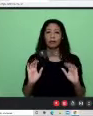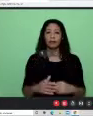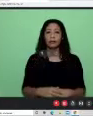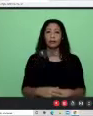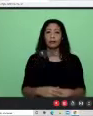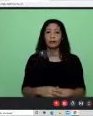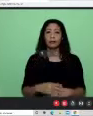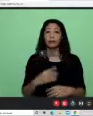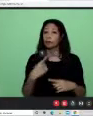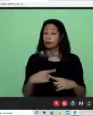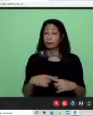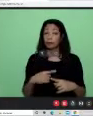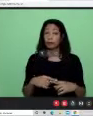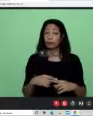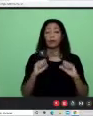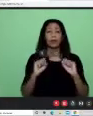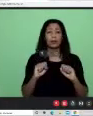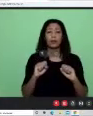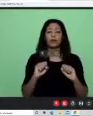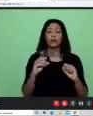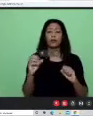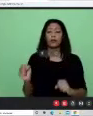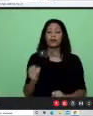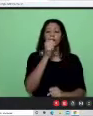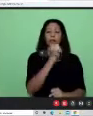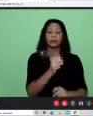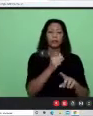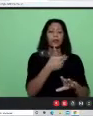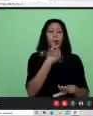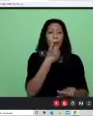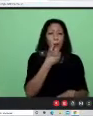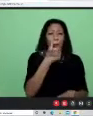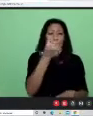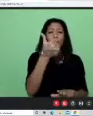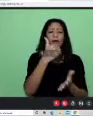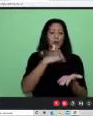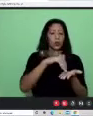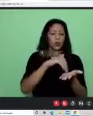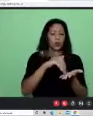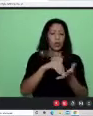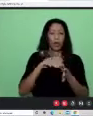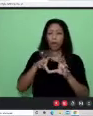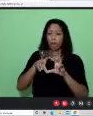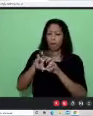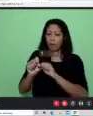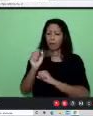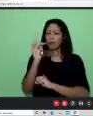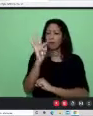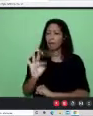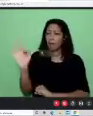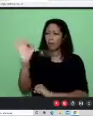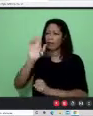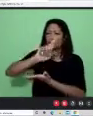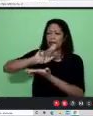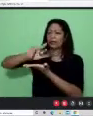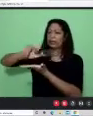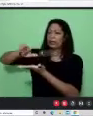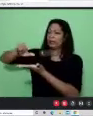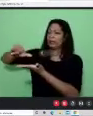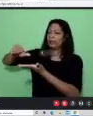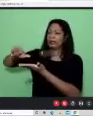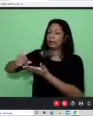pode colocar o melhor secretário formado em todas as faculdades, mas se ele não tiver